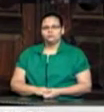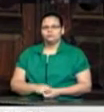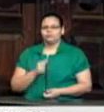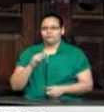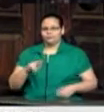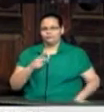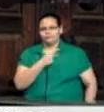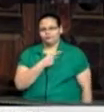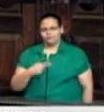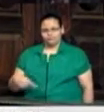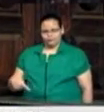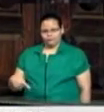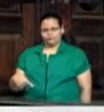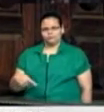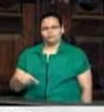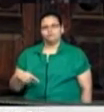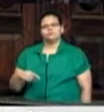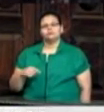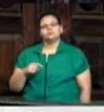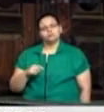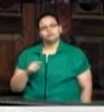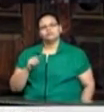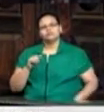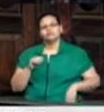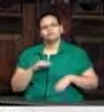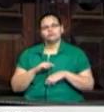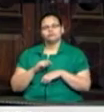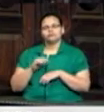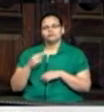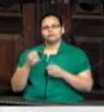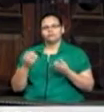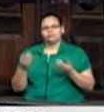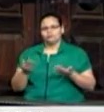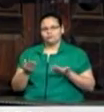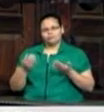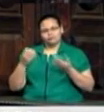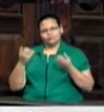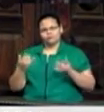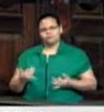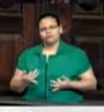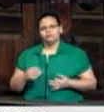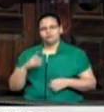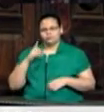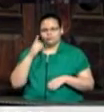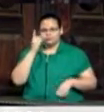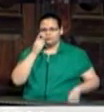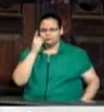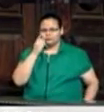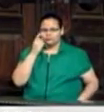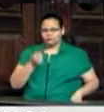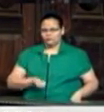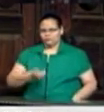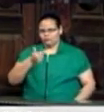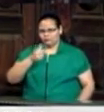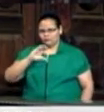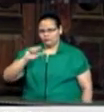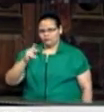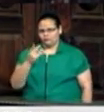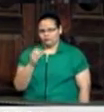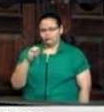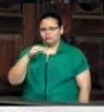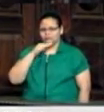Senhor presidente, Nobre- concedendo a parte aqui Um minutinho. ao deputado Chiquinho da Mangueira. Só para fazer